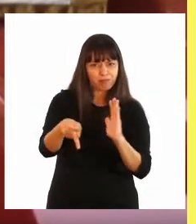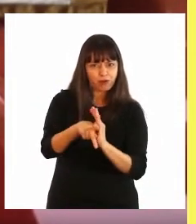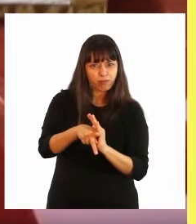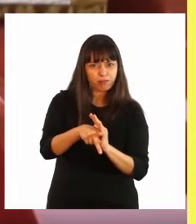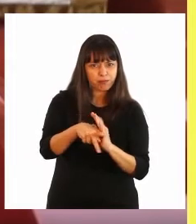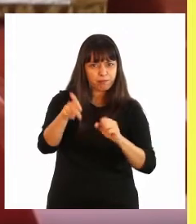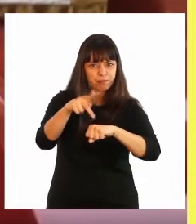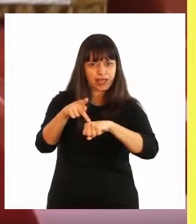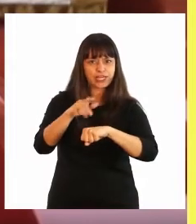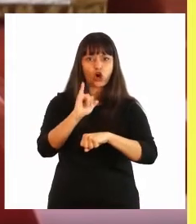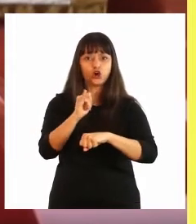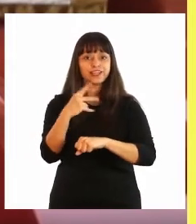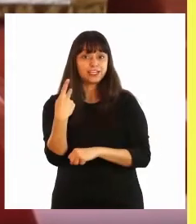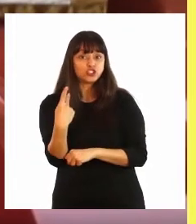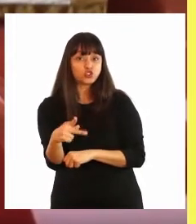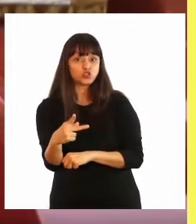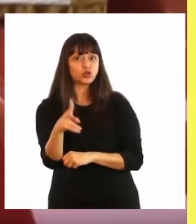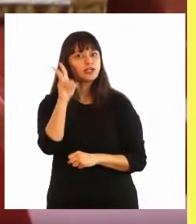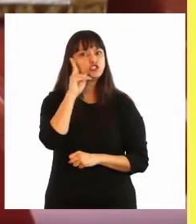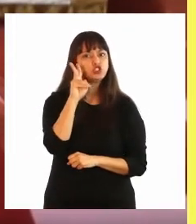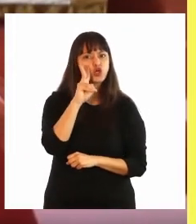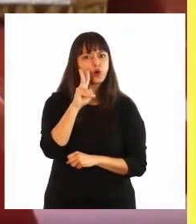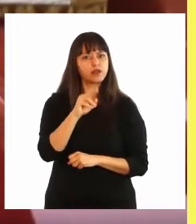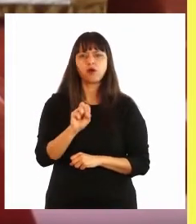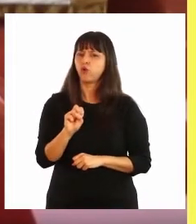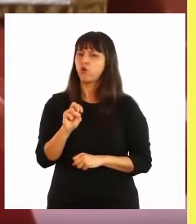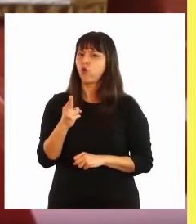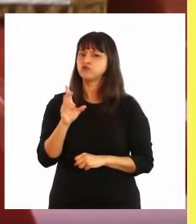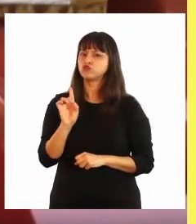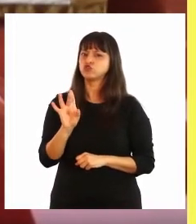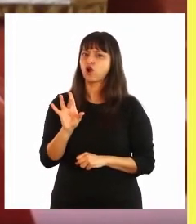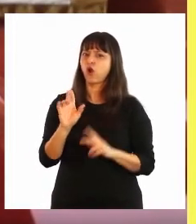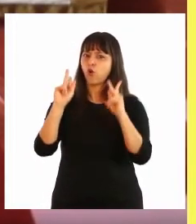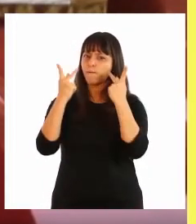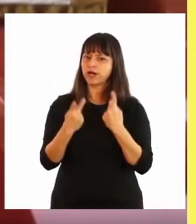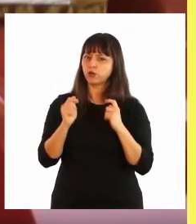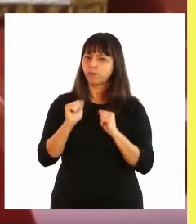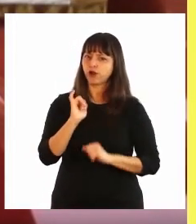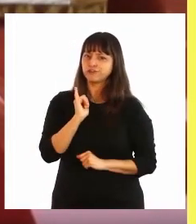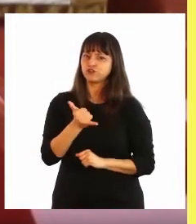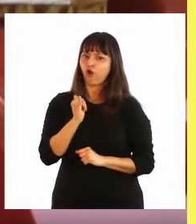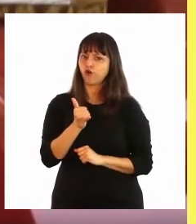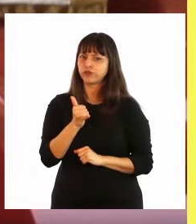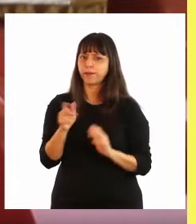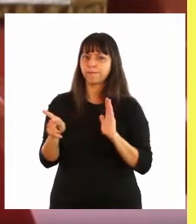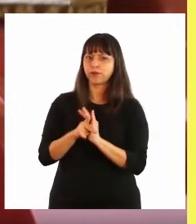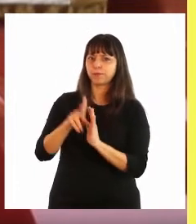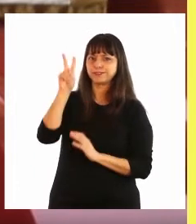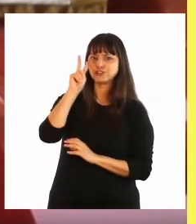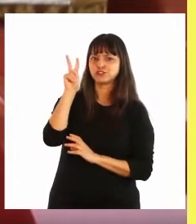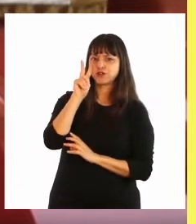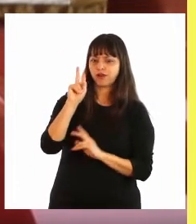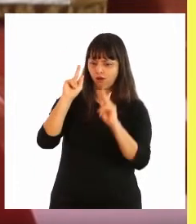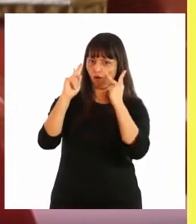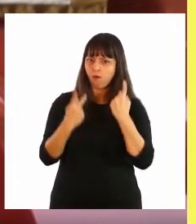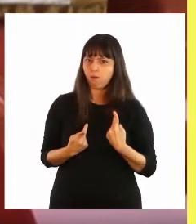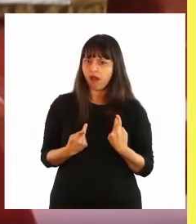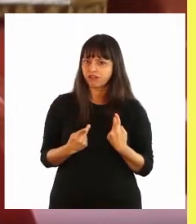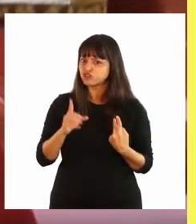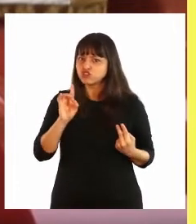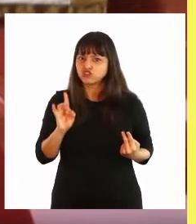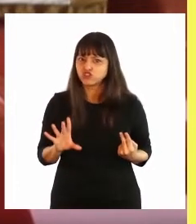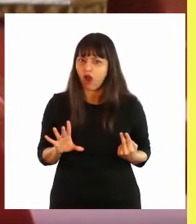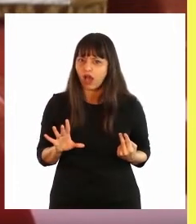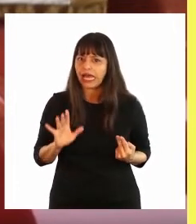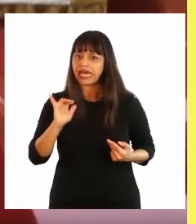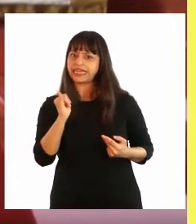história? Ou só os seres humanos podem contar a história dele? Né? Só os seres humanos podem